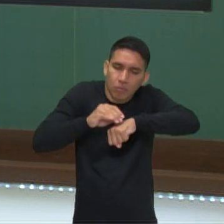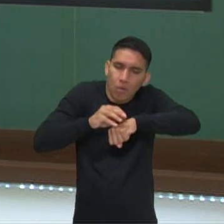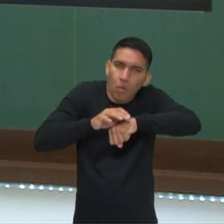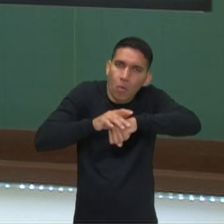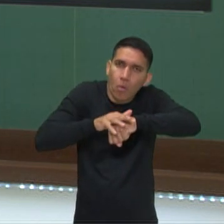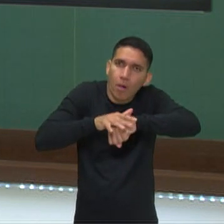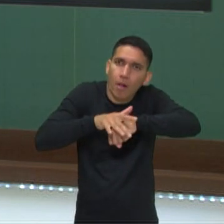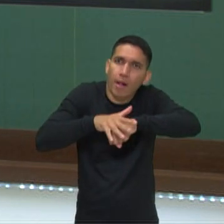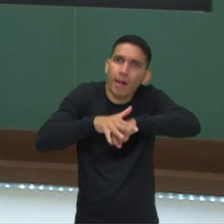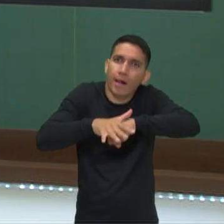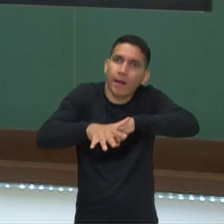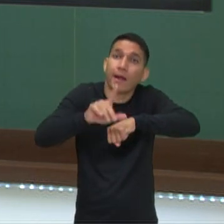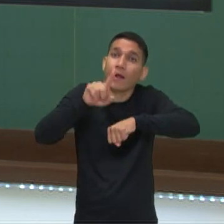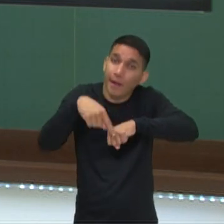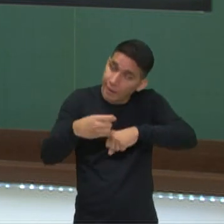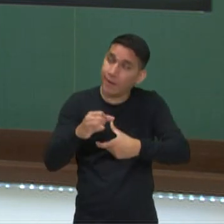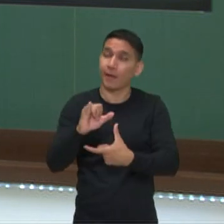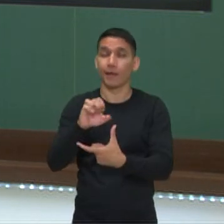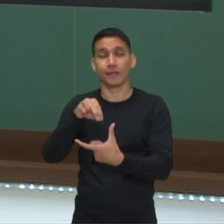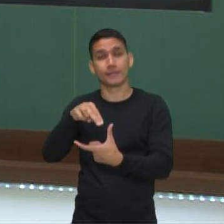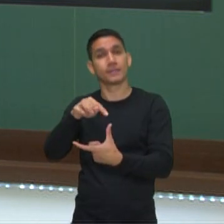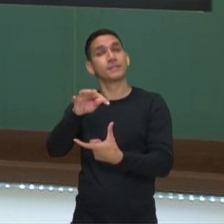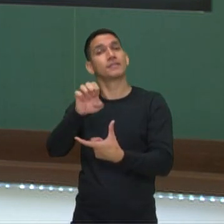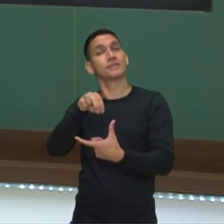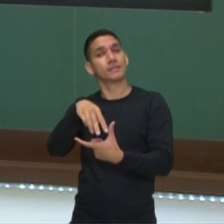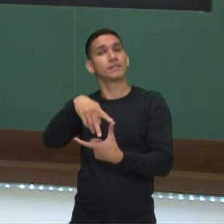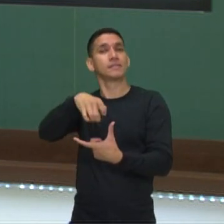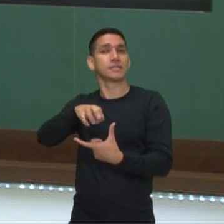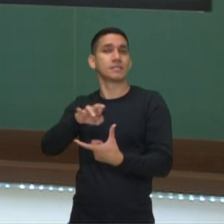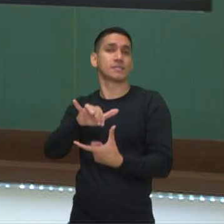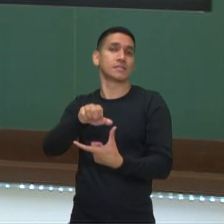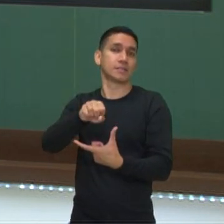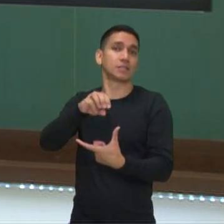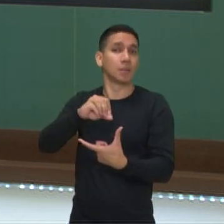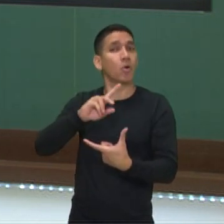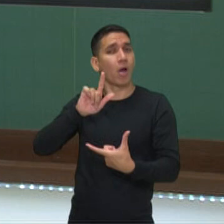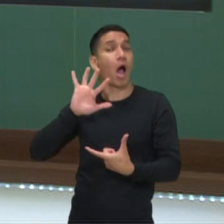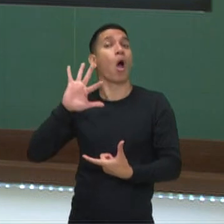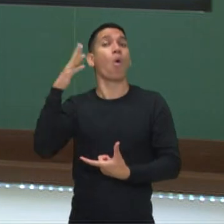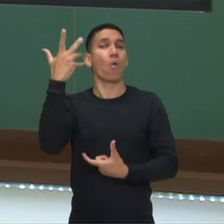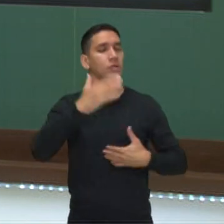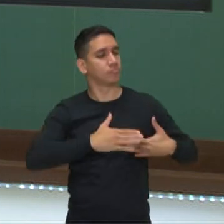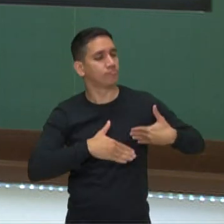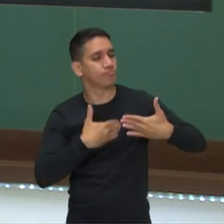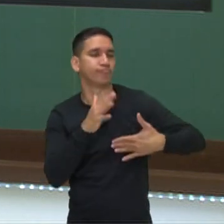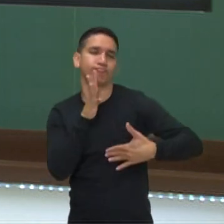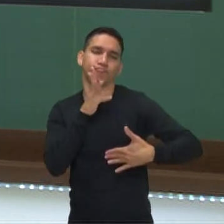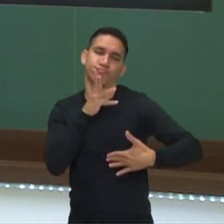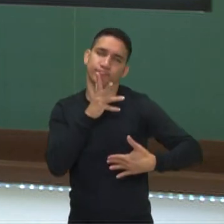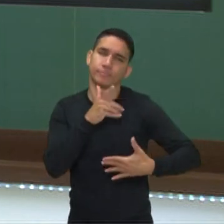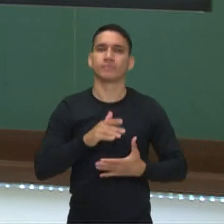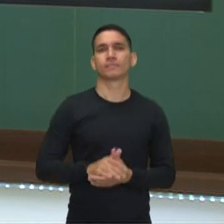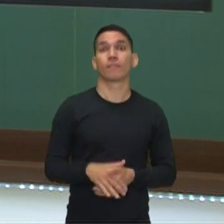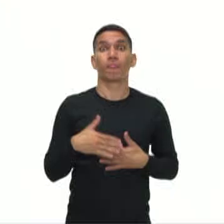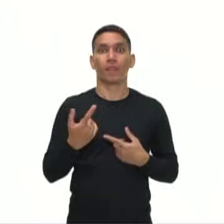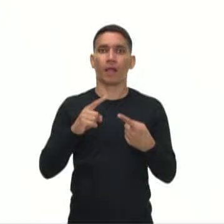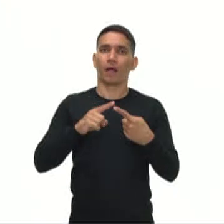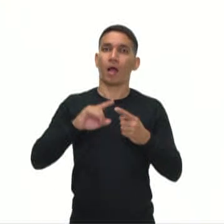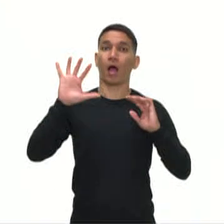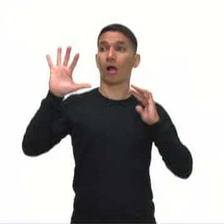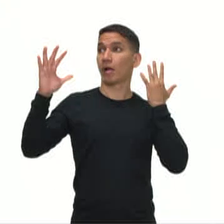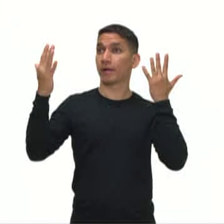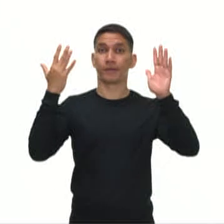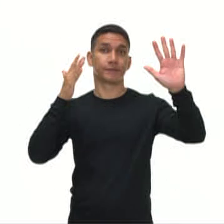seja, intemperismo. E isso ocorre de forma gradual, bem lentamente. Então, o clima,